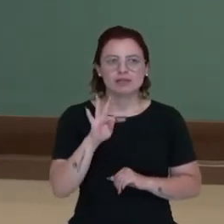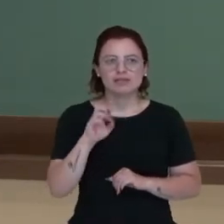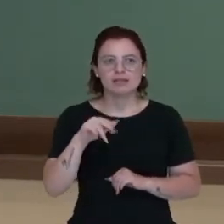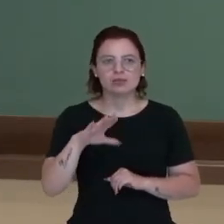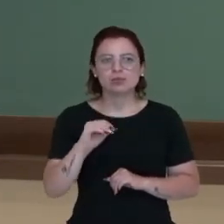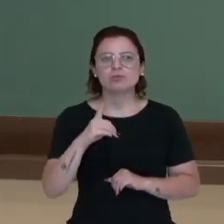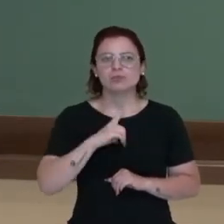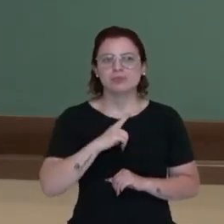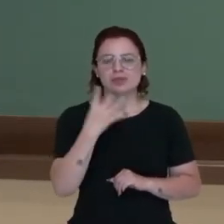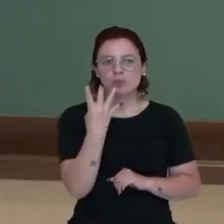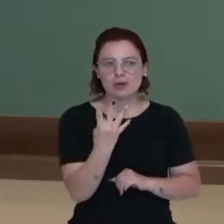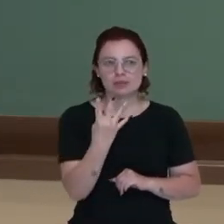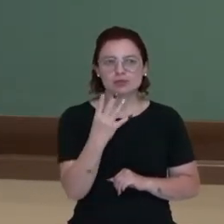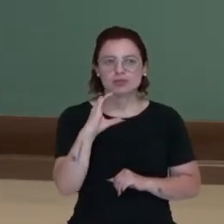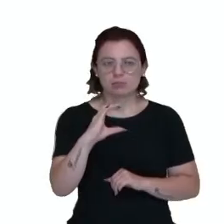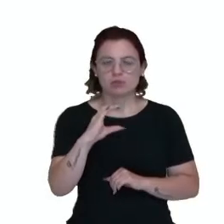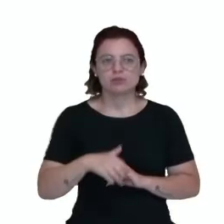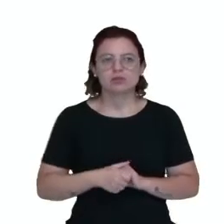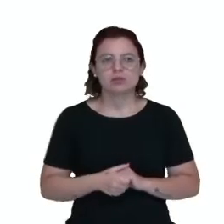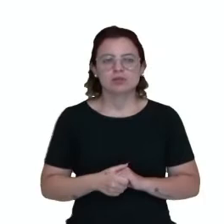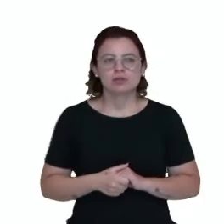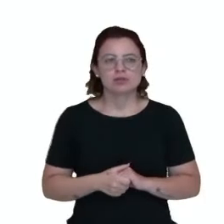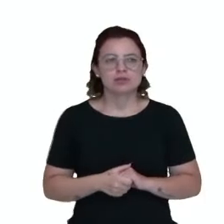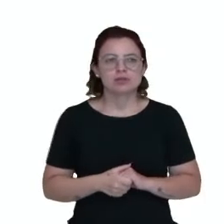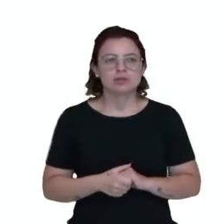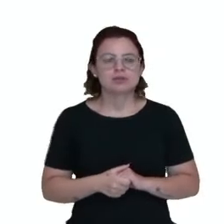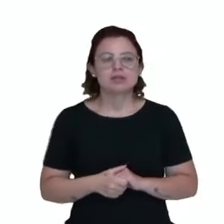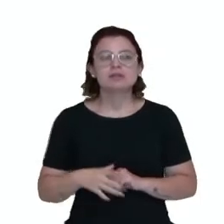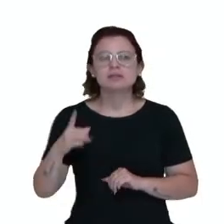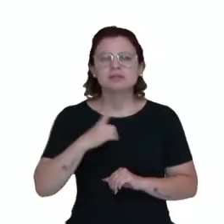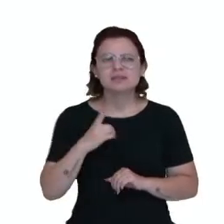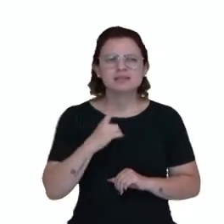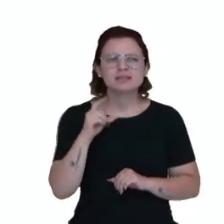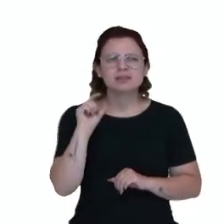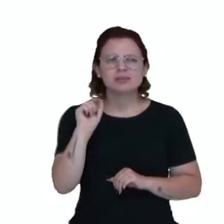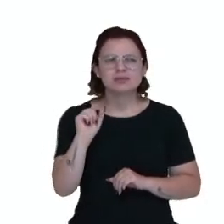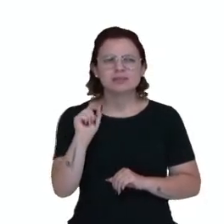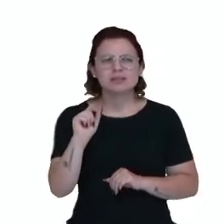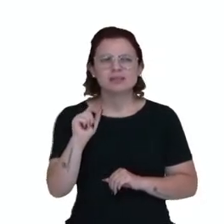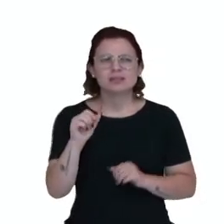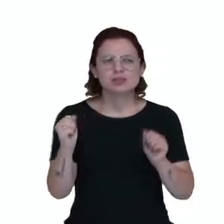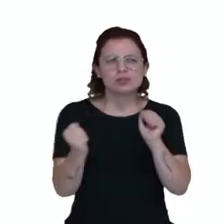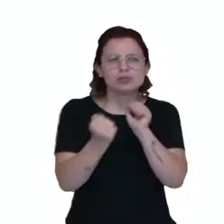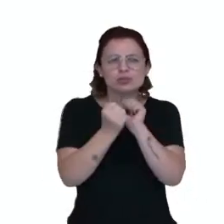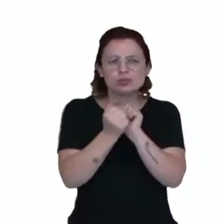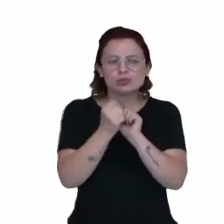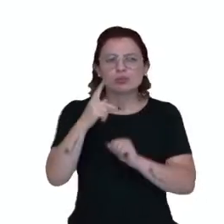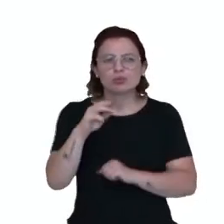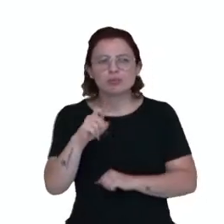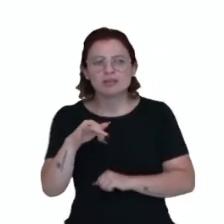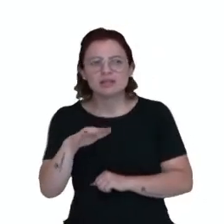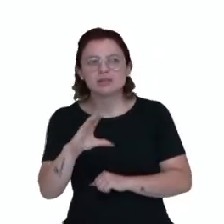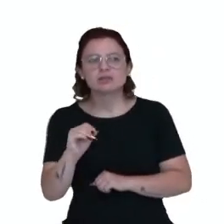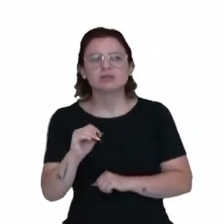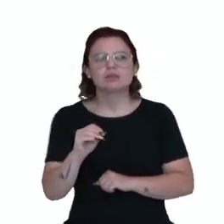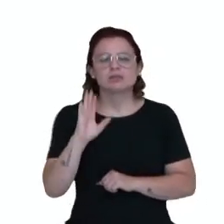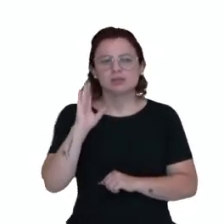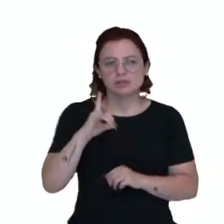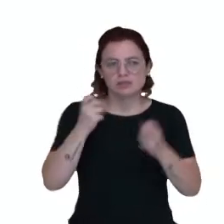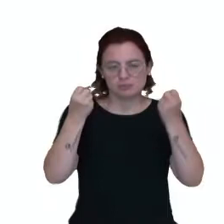tá? Facilmente liquefeito, tanto junto com o propano e outros compostos orgânicos, como eu